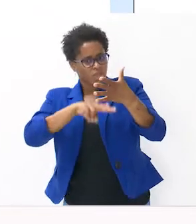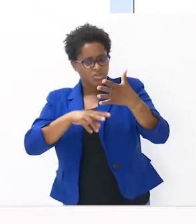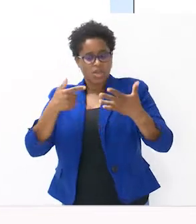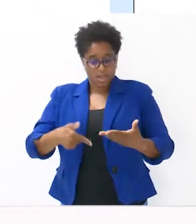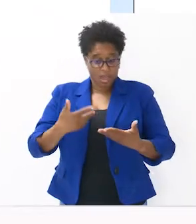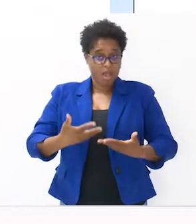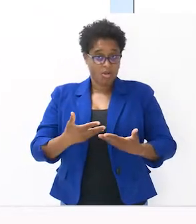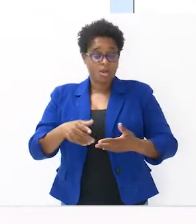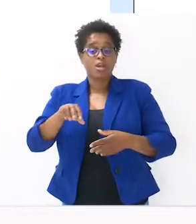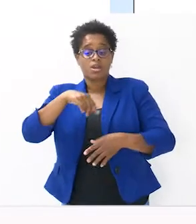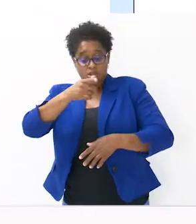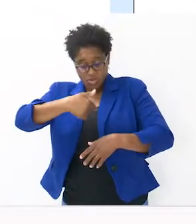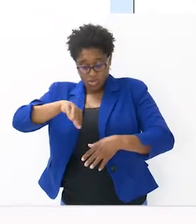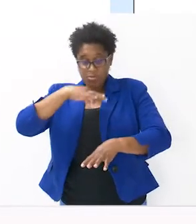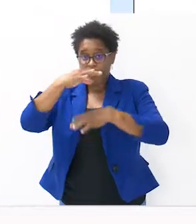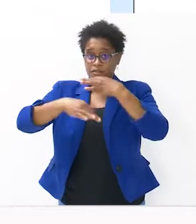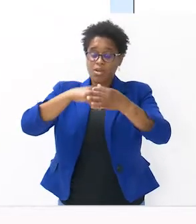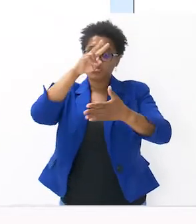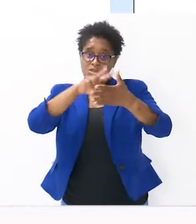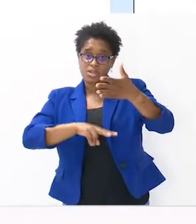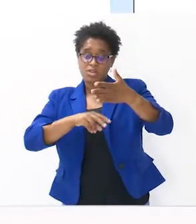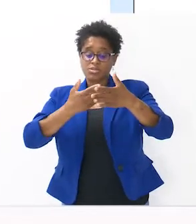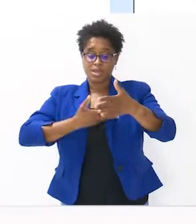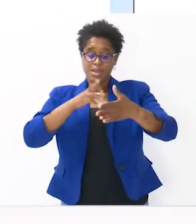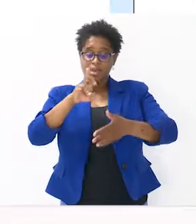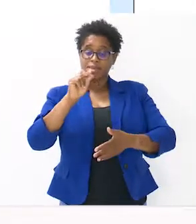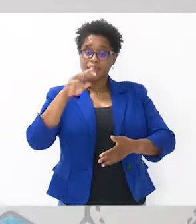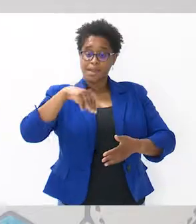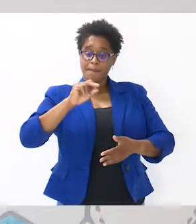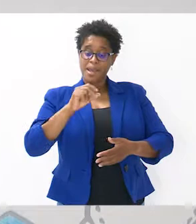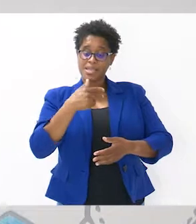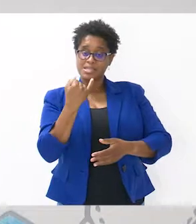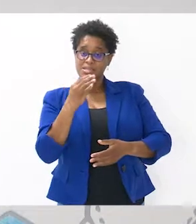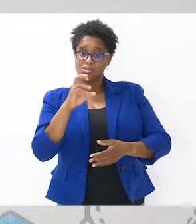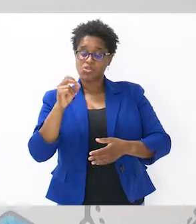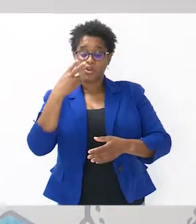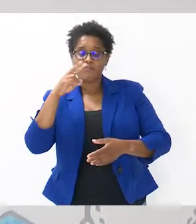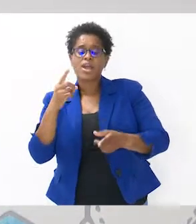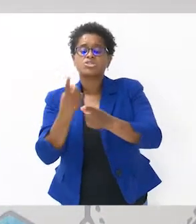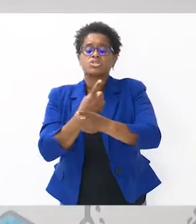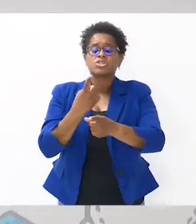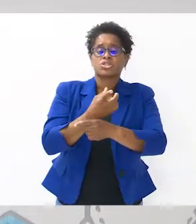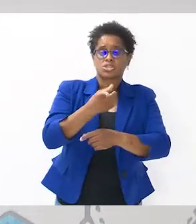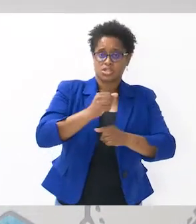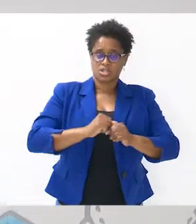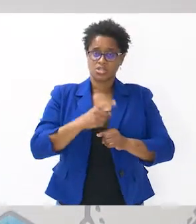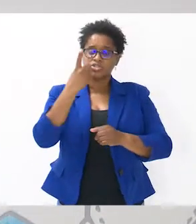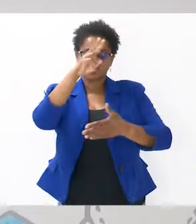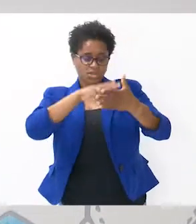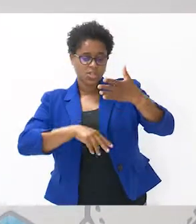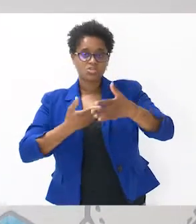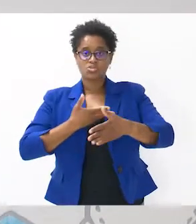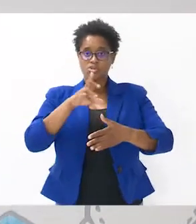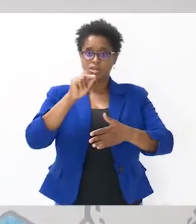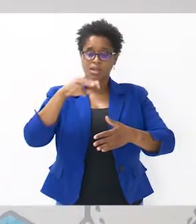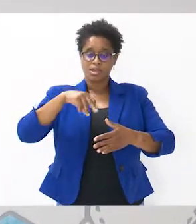vez vamos falar do texto dramático. Vamos ver as características de um texto